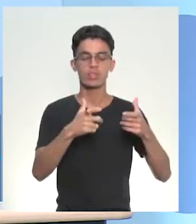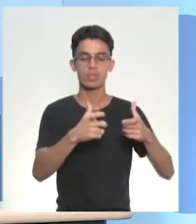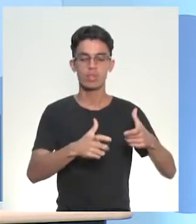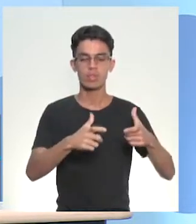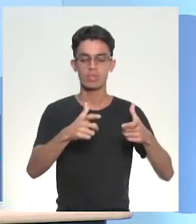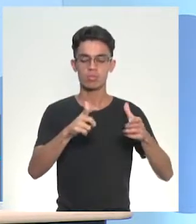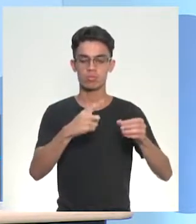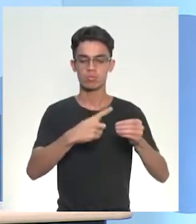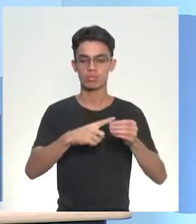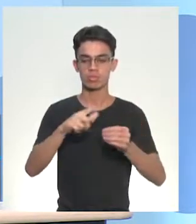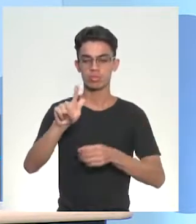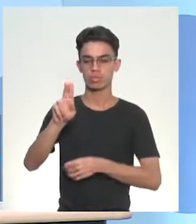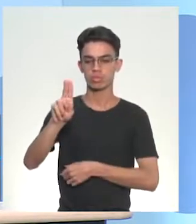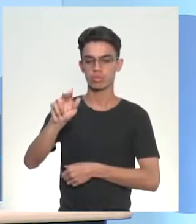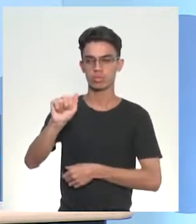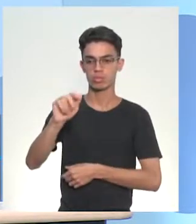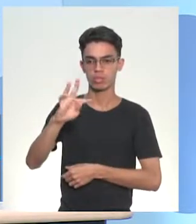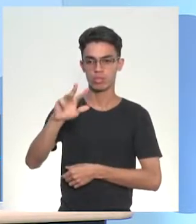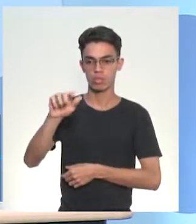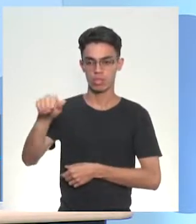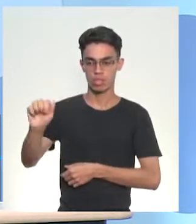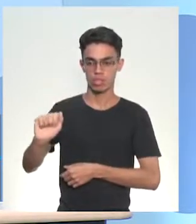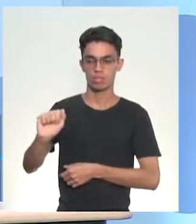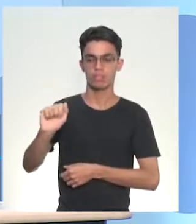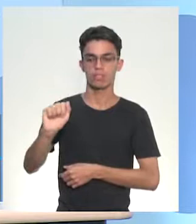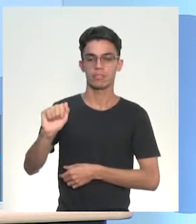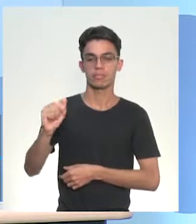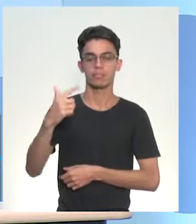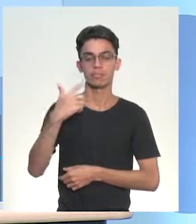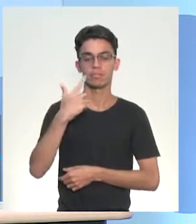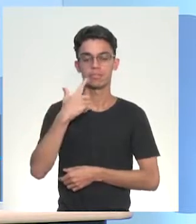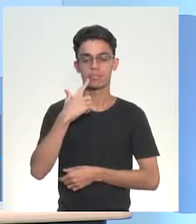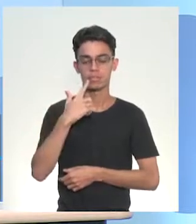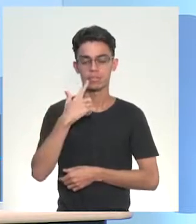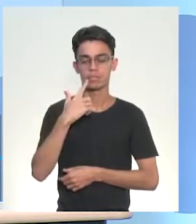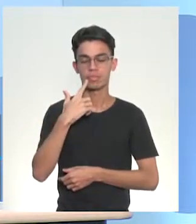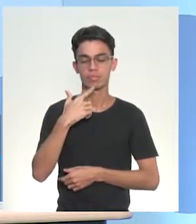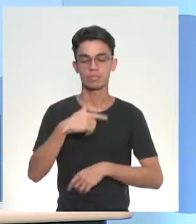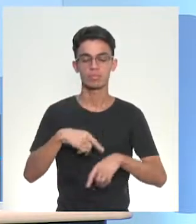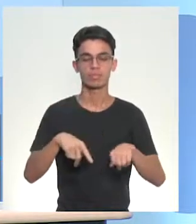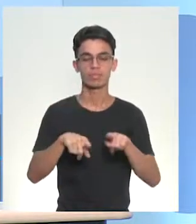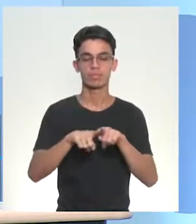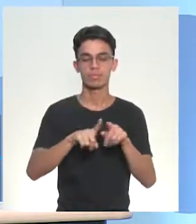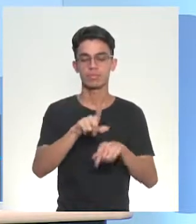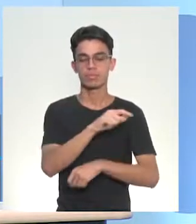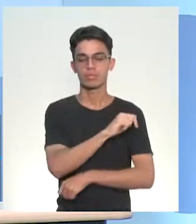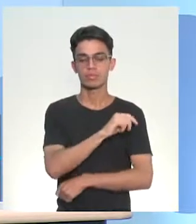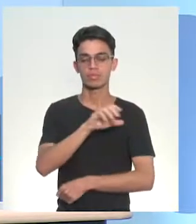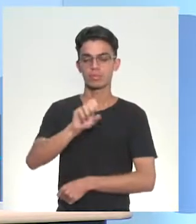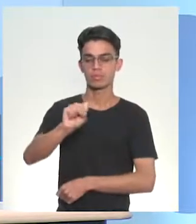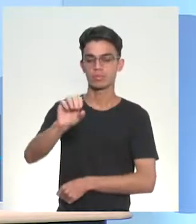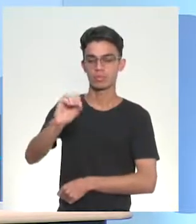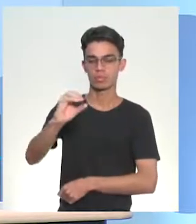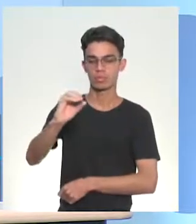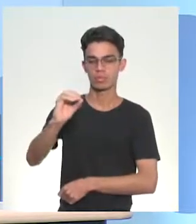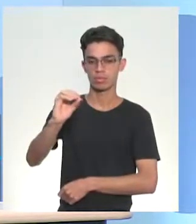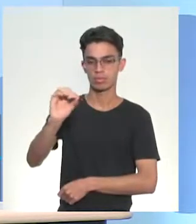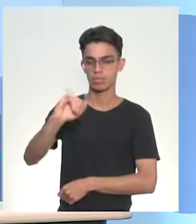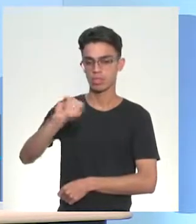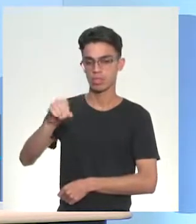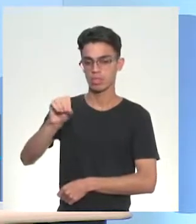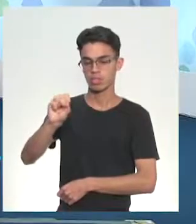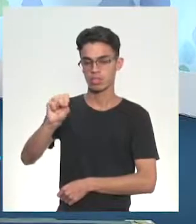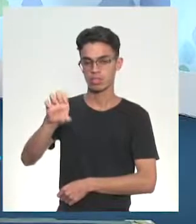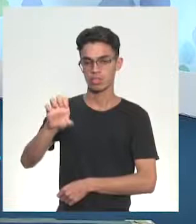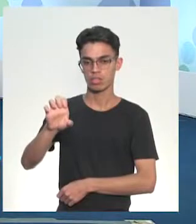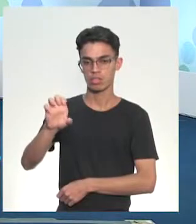PEI Francisco Balduino Souza Chiquinho, e o pessoal de São José dos Campos, da Escola Rui Dória. E aí, professora